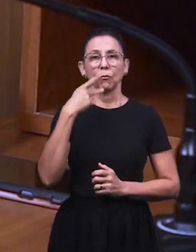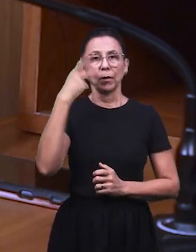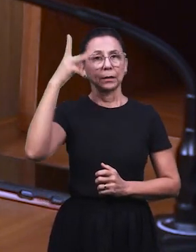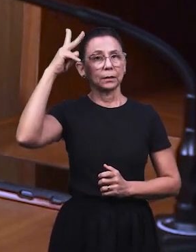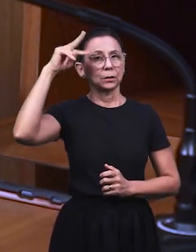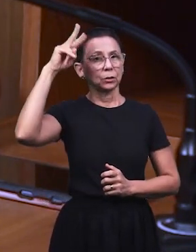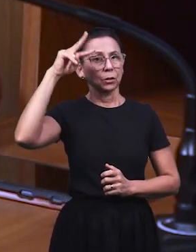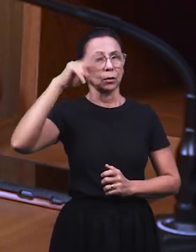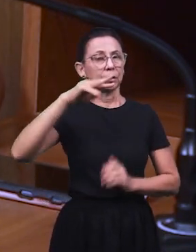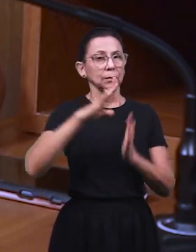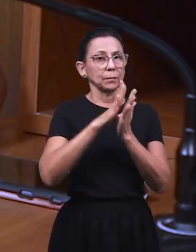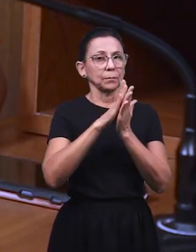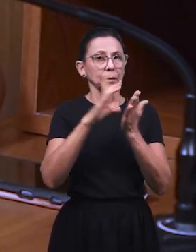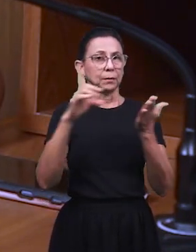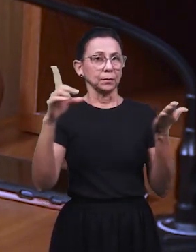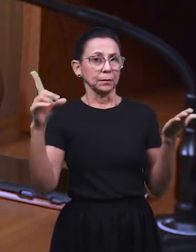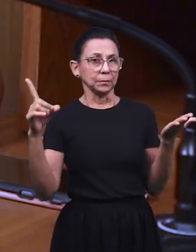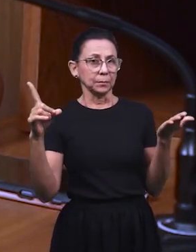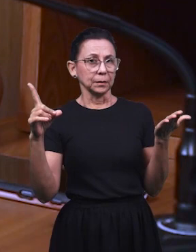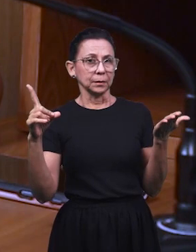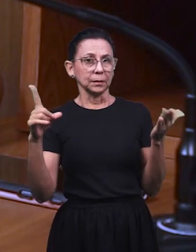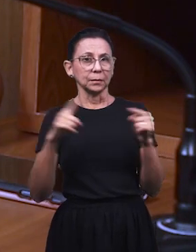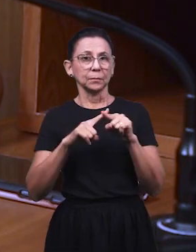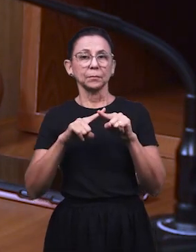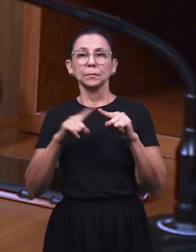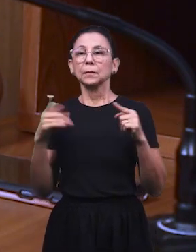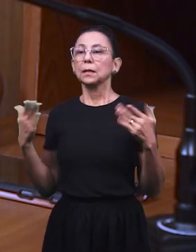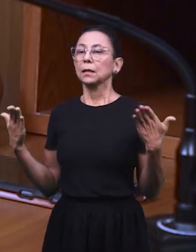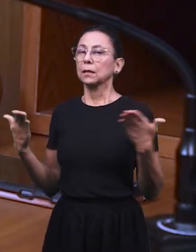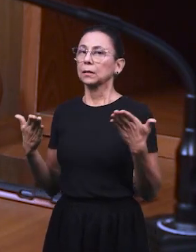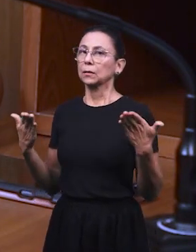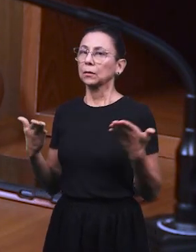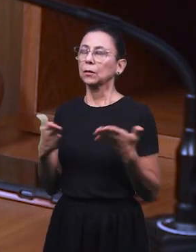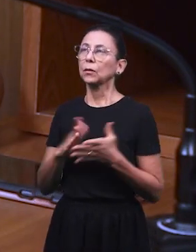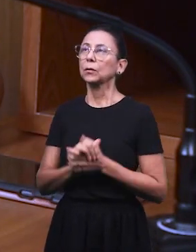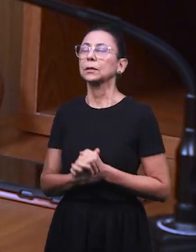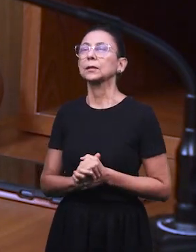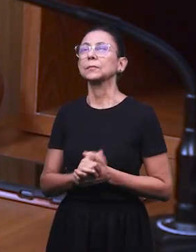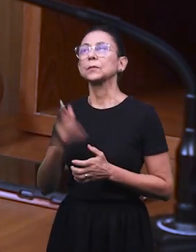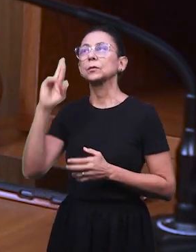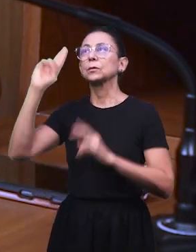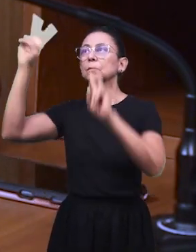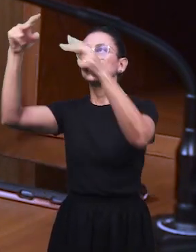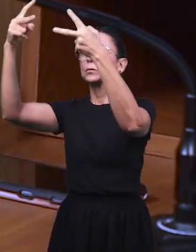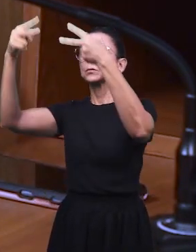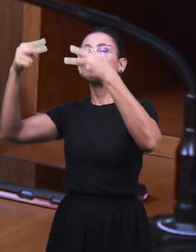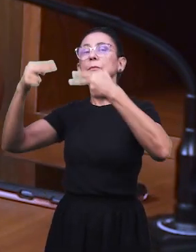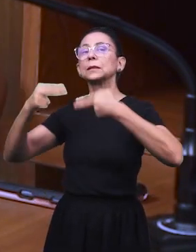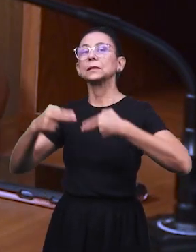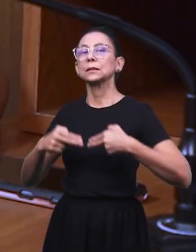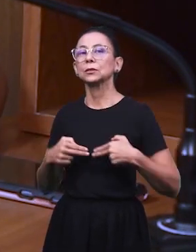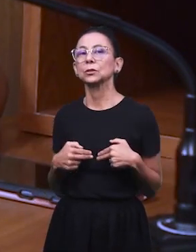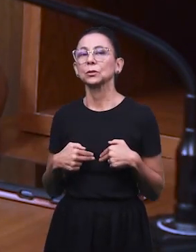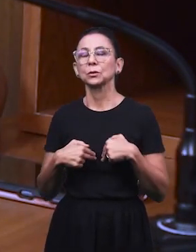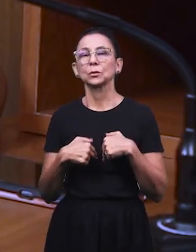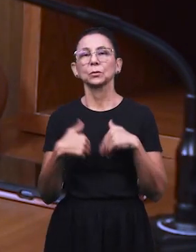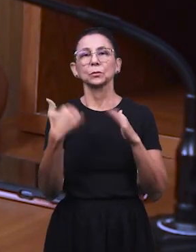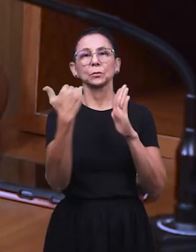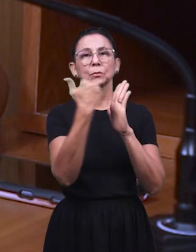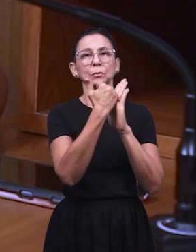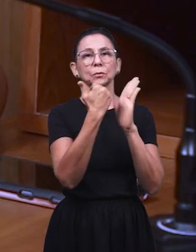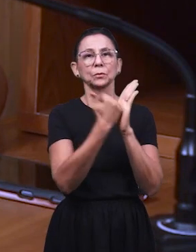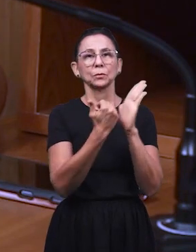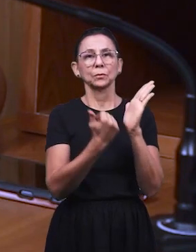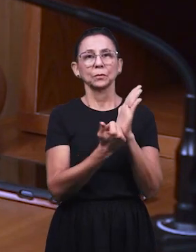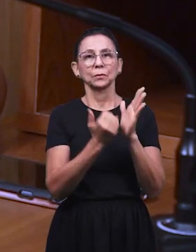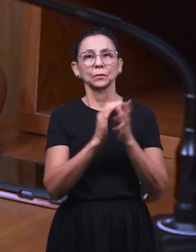Eu conto as histórias da Bíblia, só que agora o Senhor nos presenteou com um